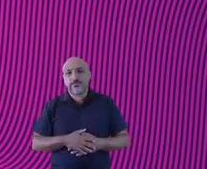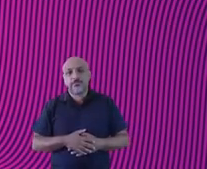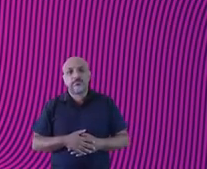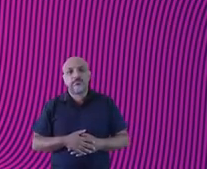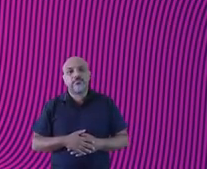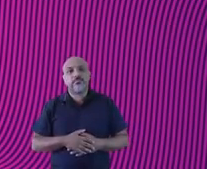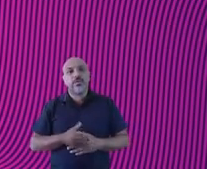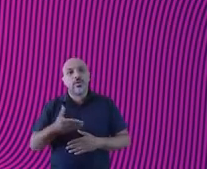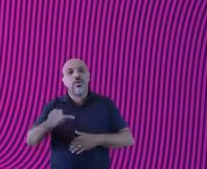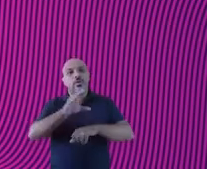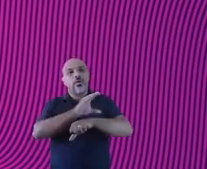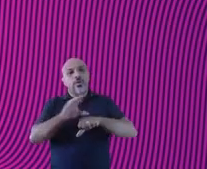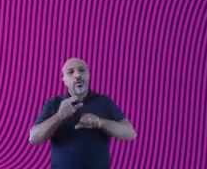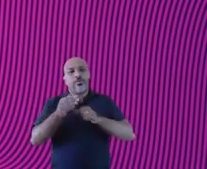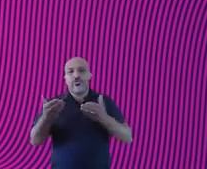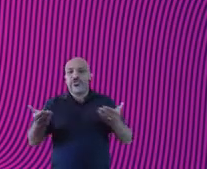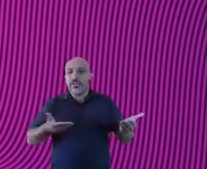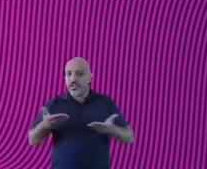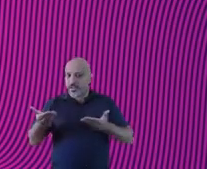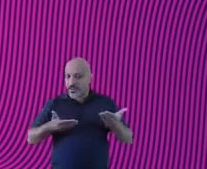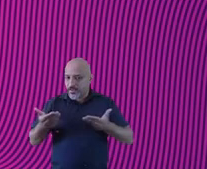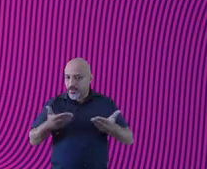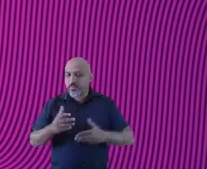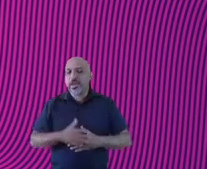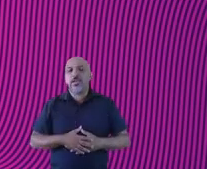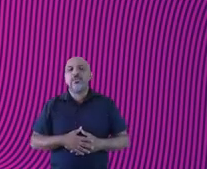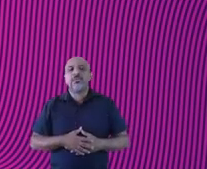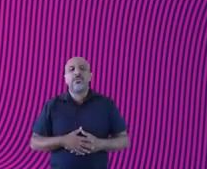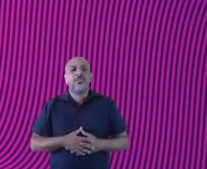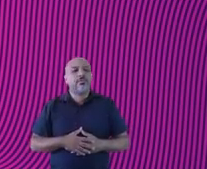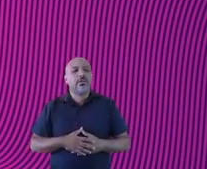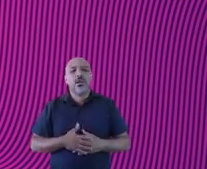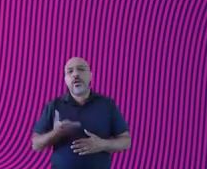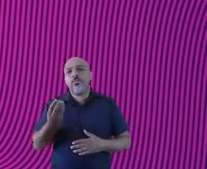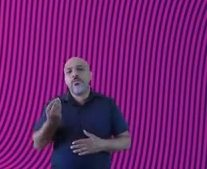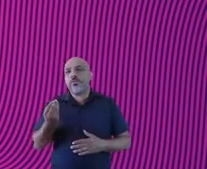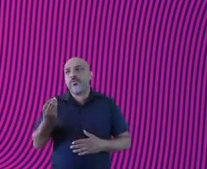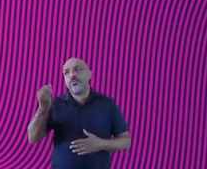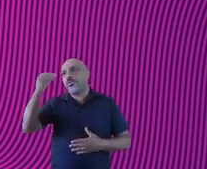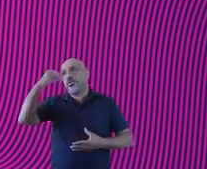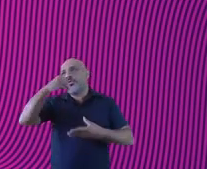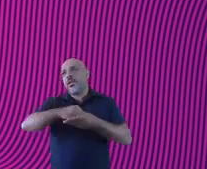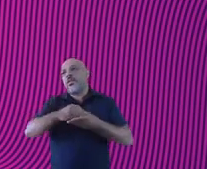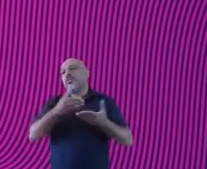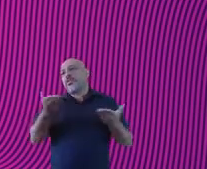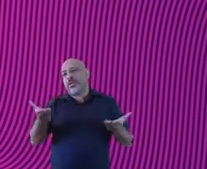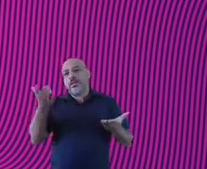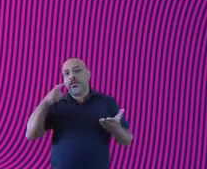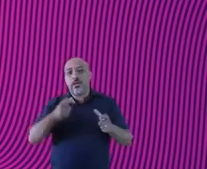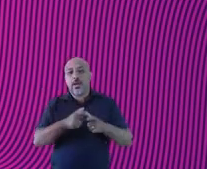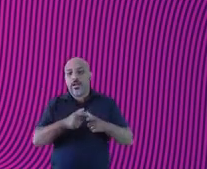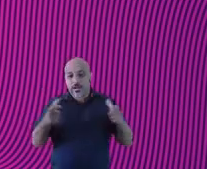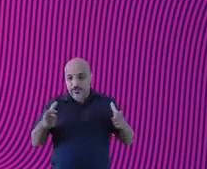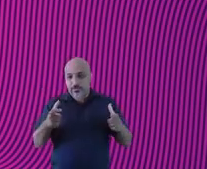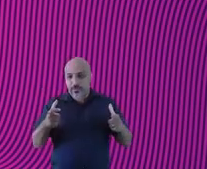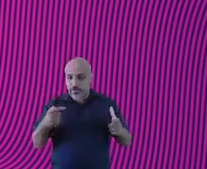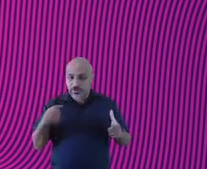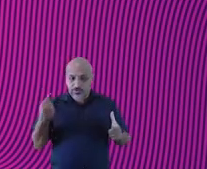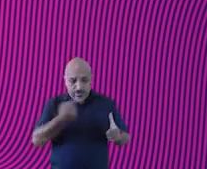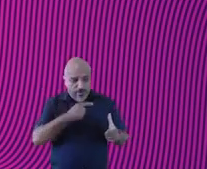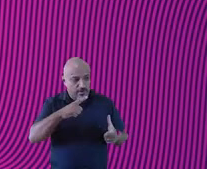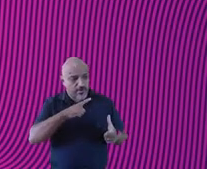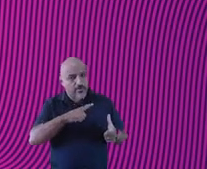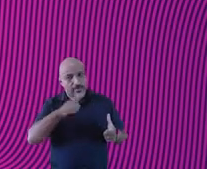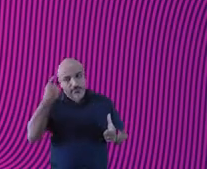de tratamento que é muito dentro daquilo que a grande maioria de nós pensaria,